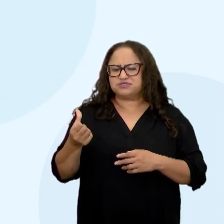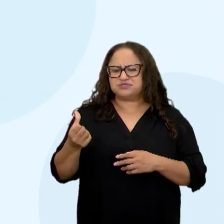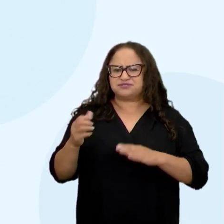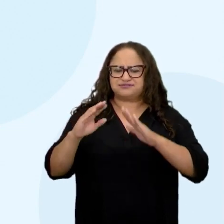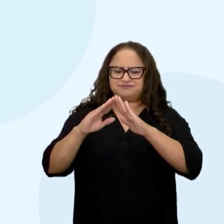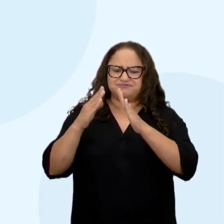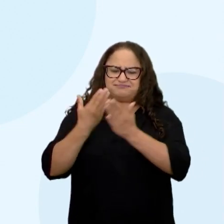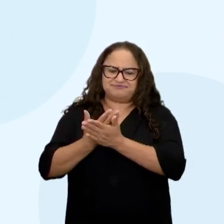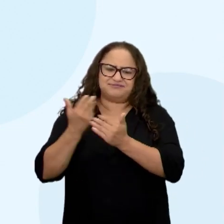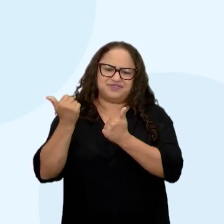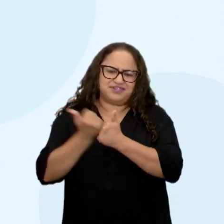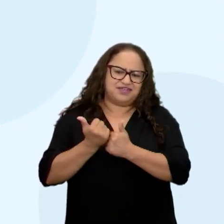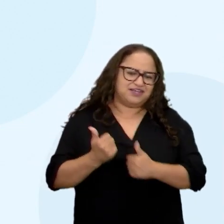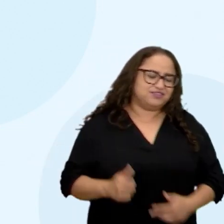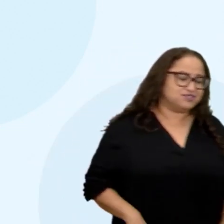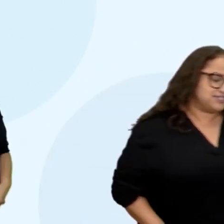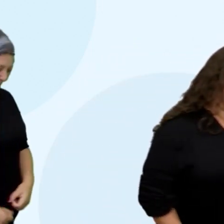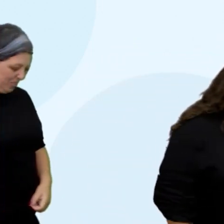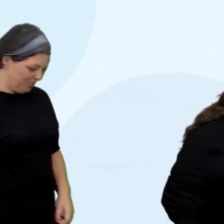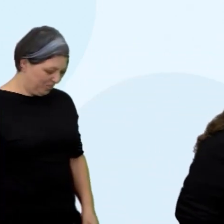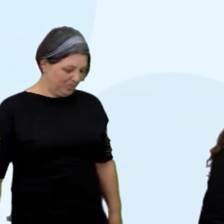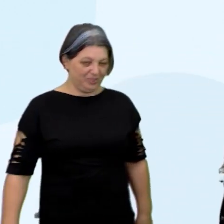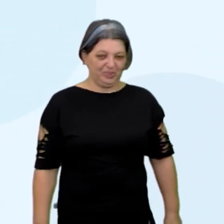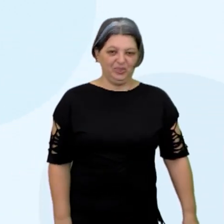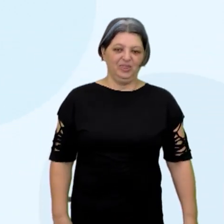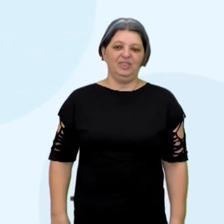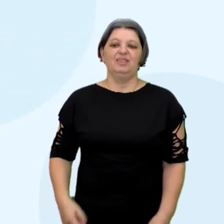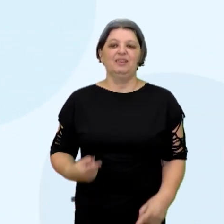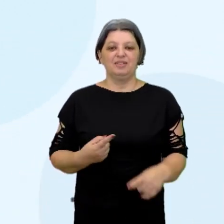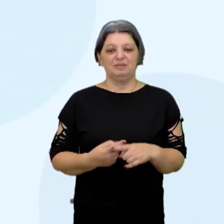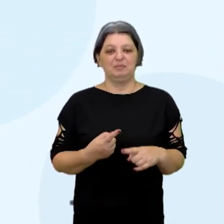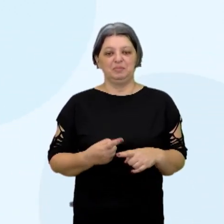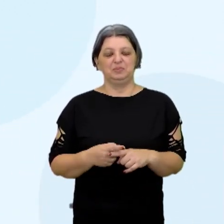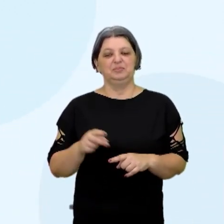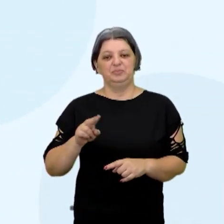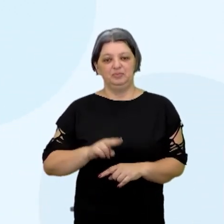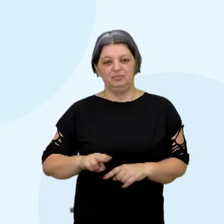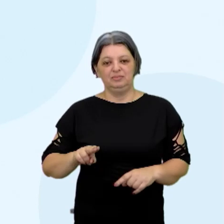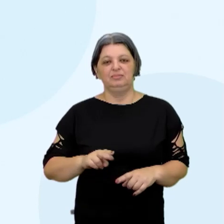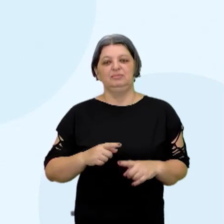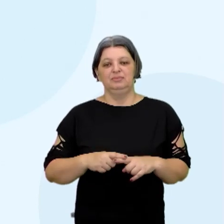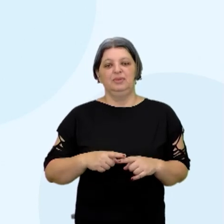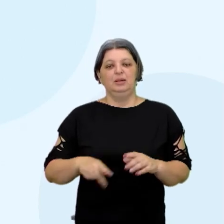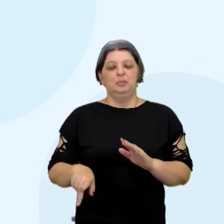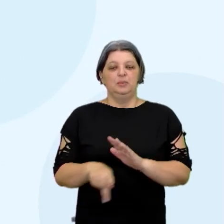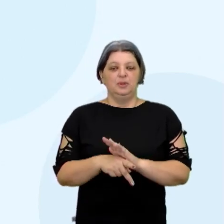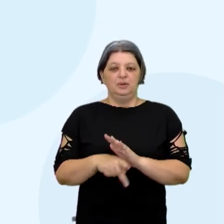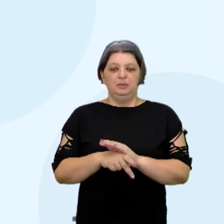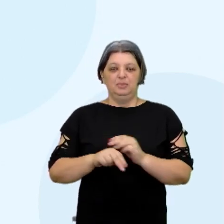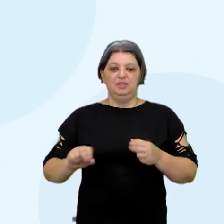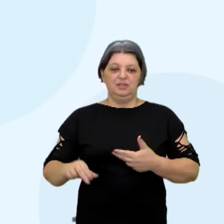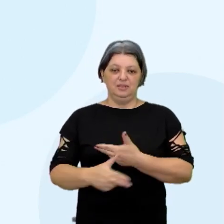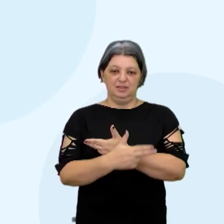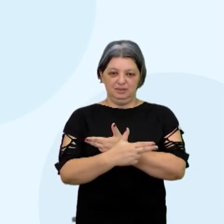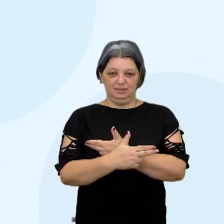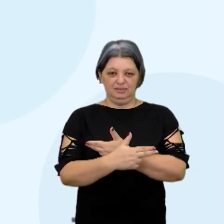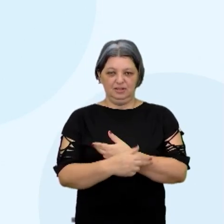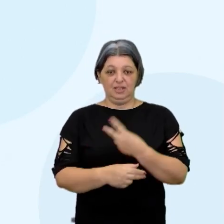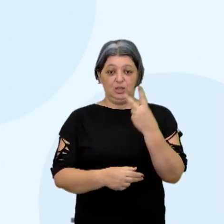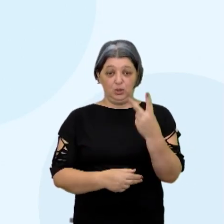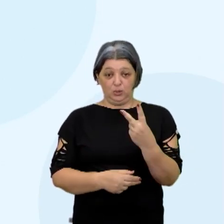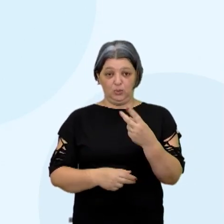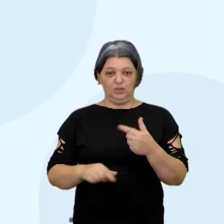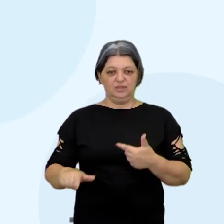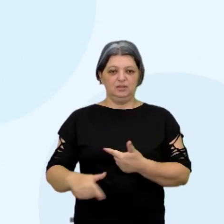aí eu resolvo isso né então todo esse truque É pra gente transformar uma equação que é de segundo grau em duas de